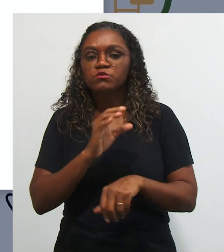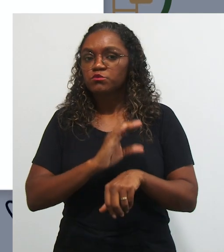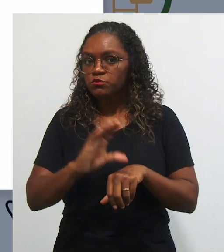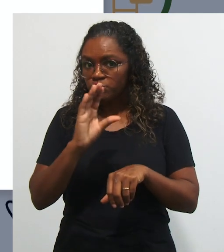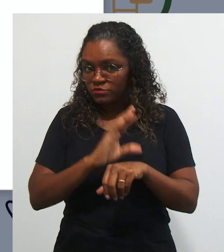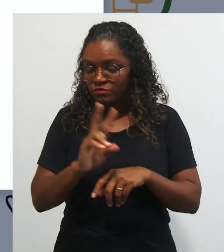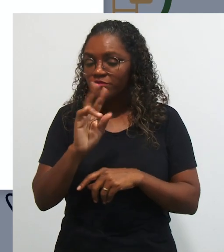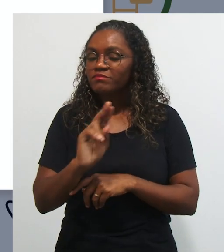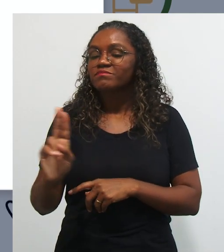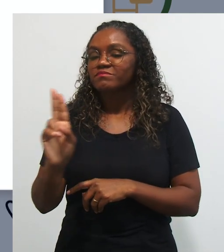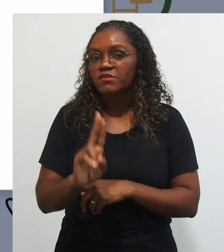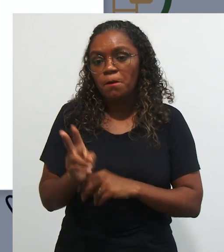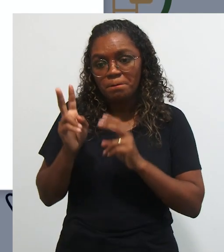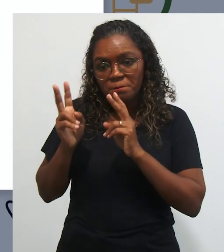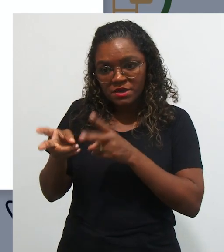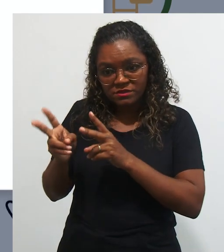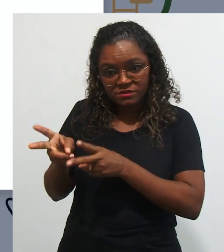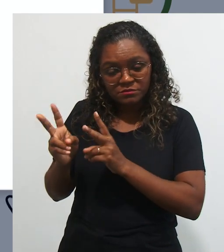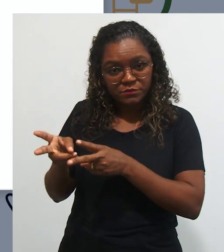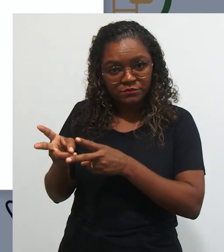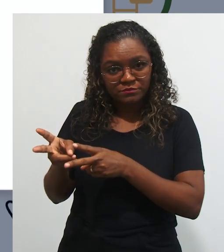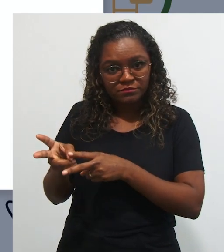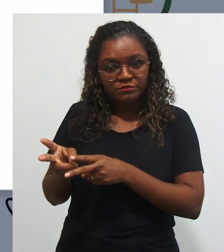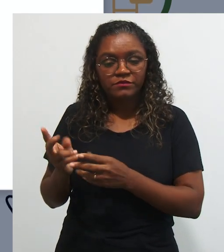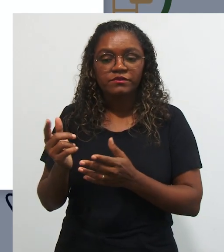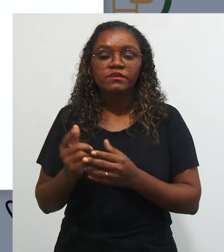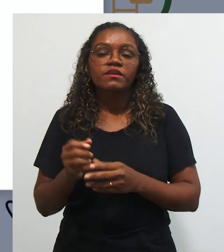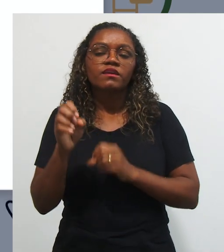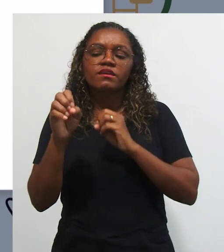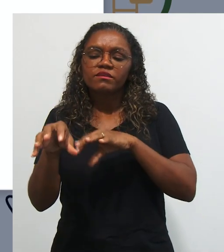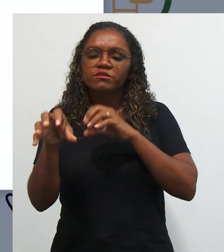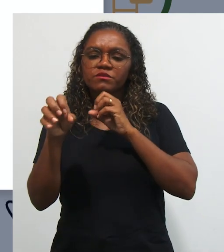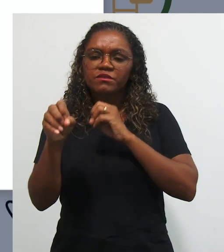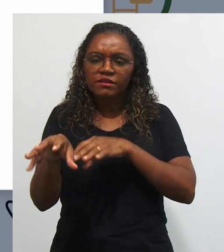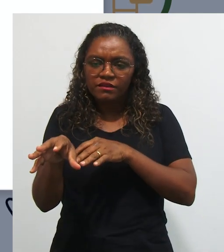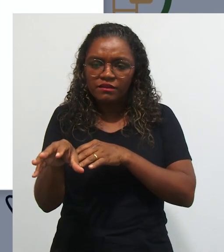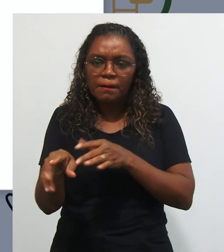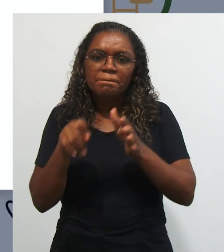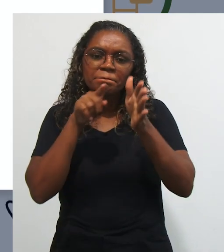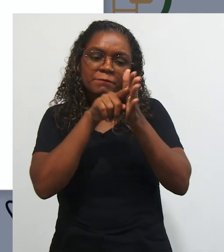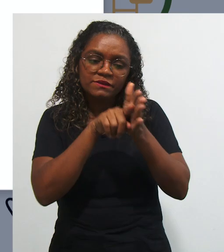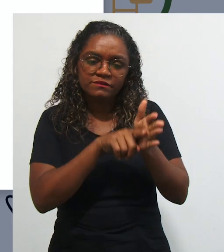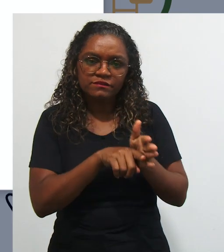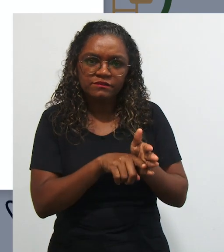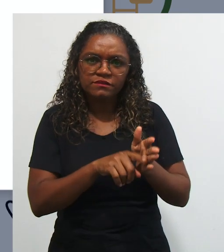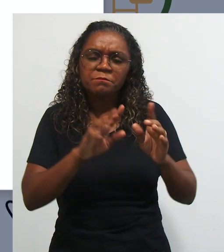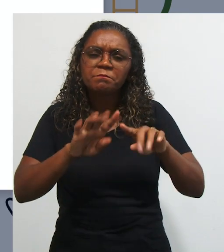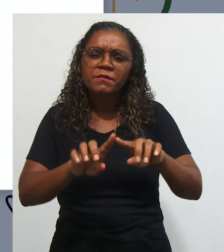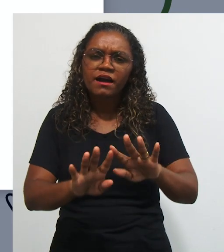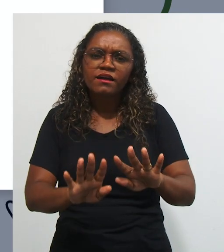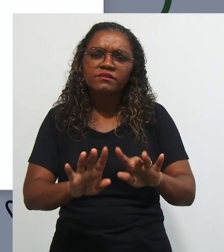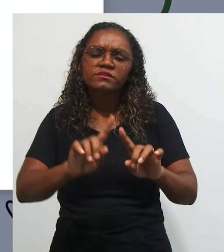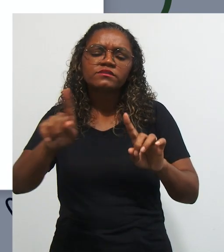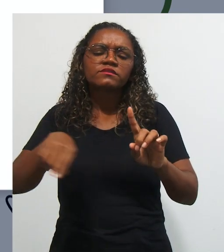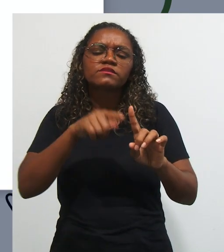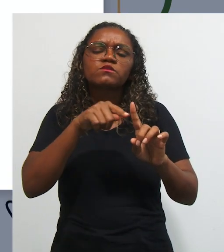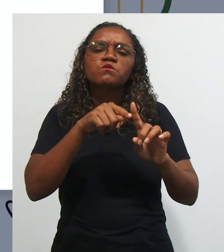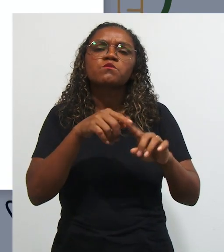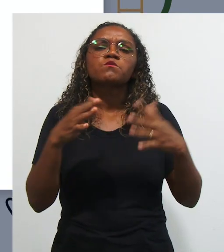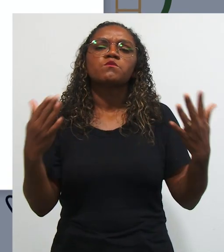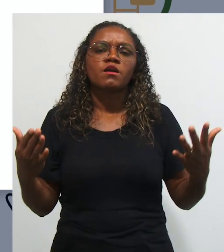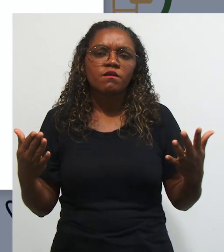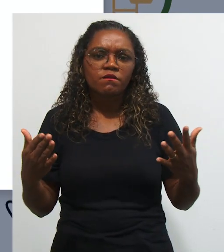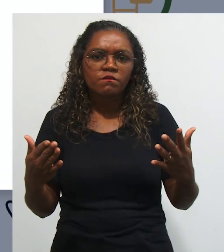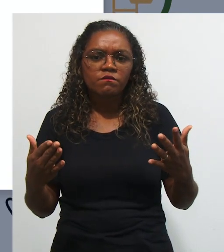todo o curso, né, durante toda a licenciatura, é Educar pela Pesquisa. E qual que é o objetivo de educar